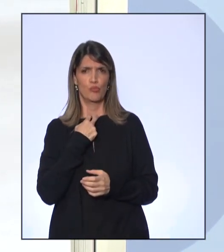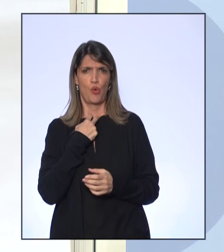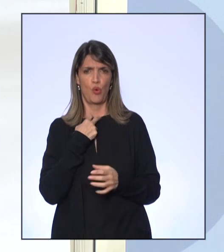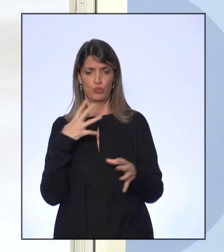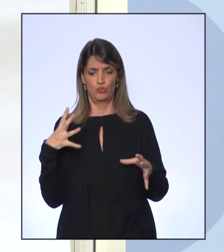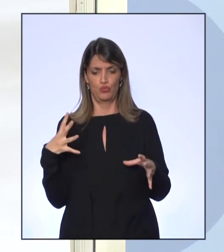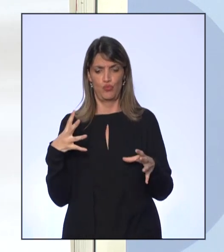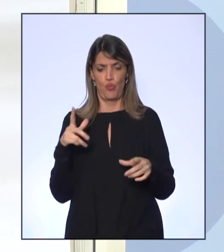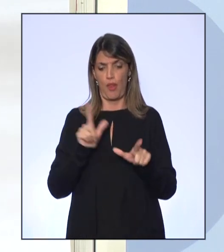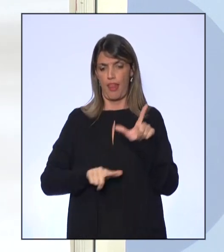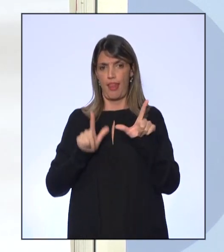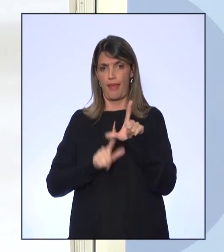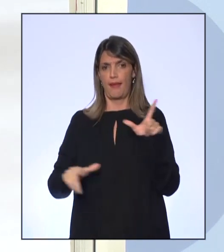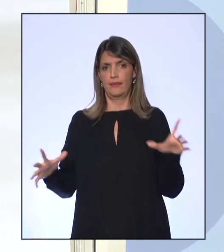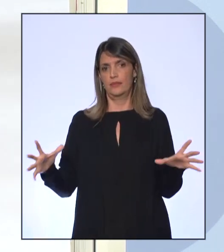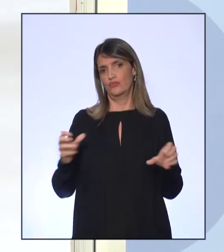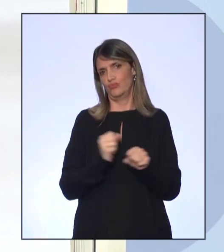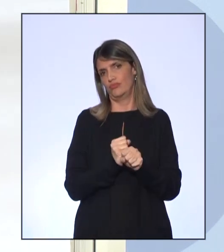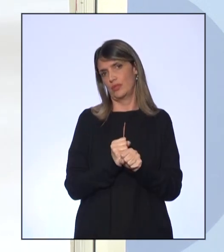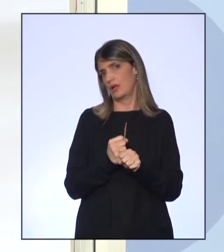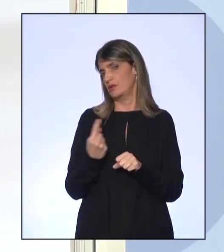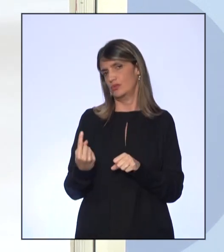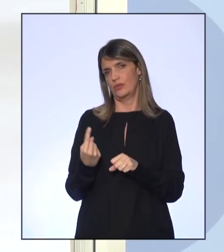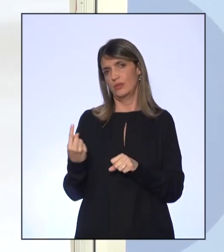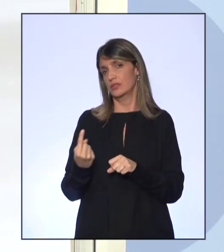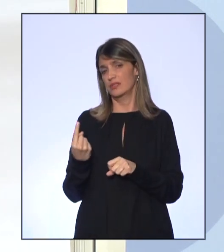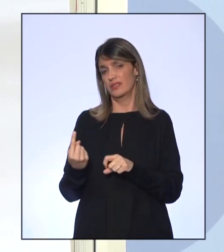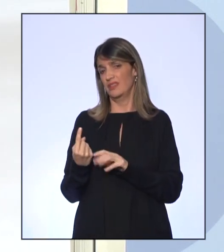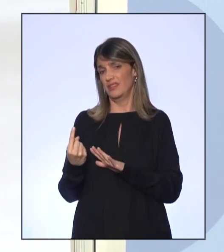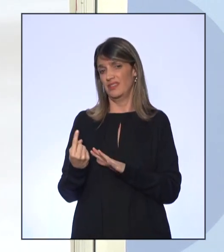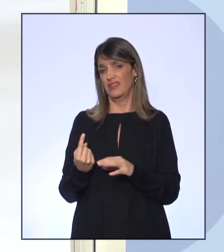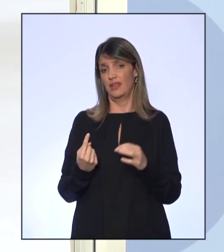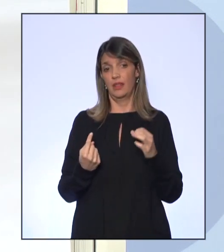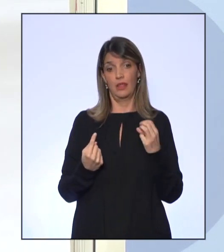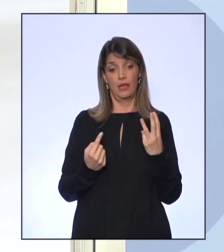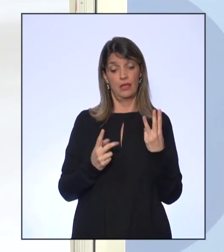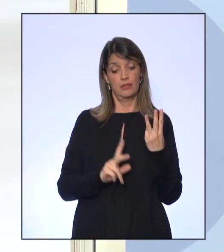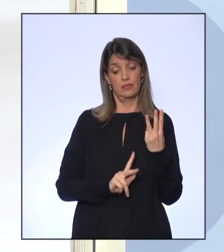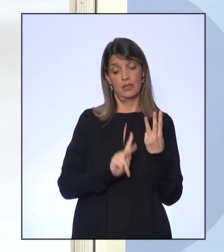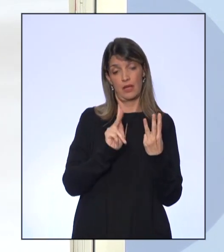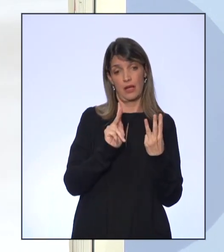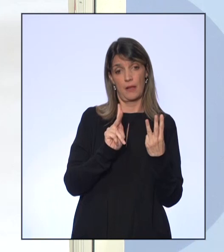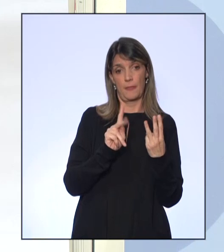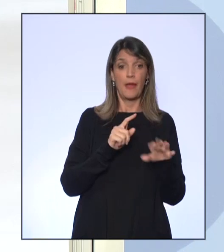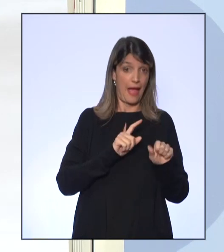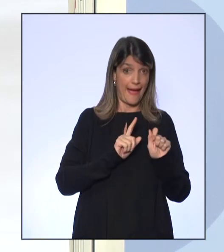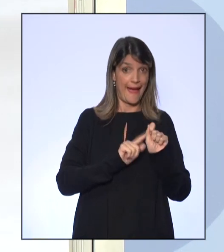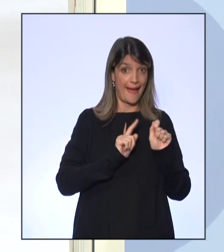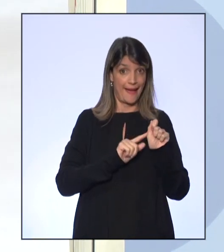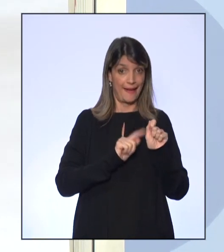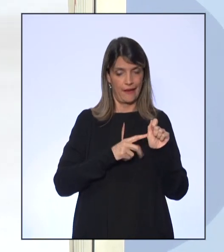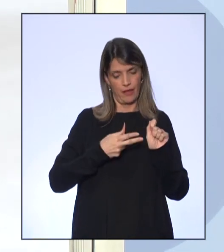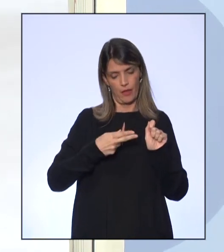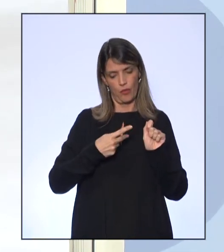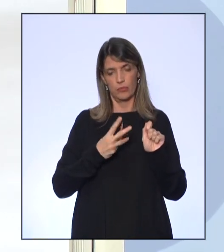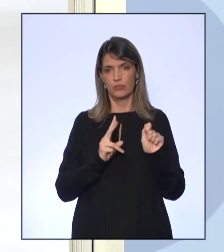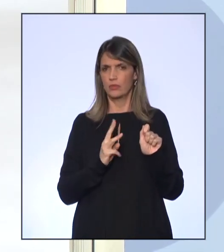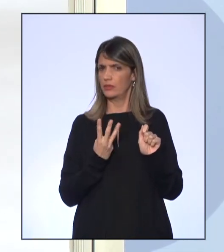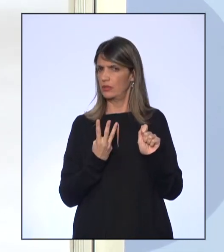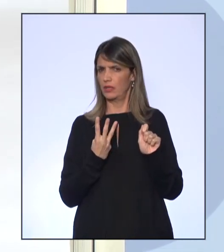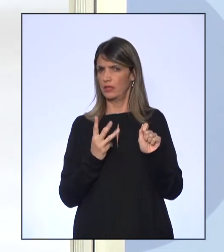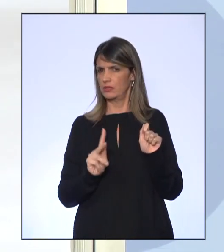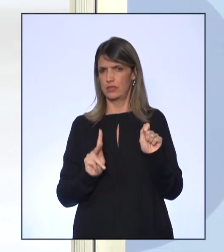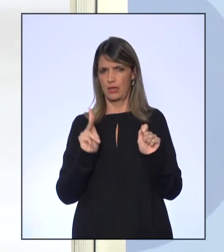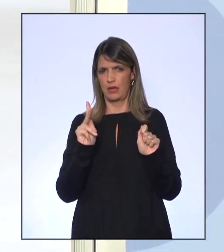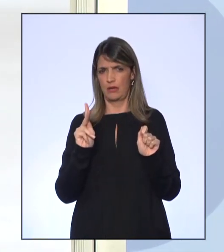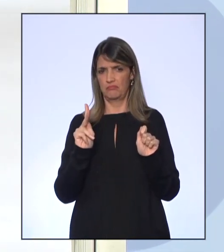letra. Então, a letra aqui ela vai ficar sozinha. Então, vai ficar 3K para o valor de A, né? Então, fica o 3K. E aqui eu posso